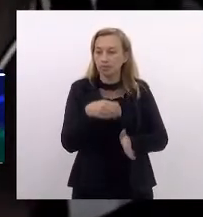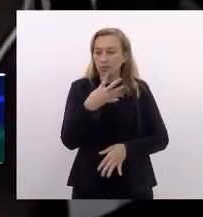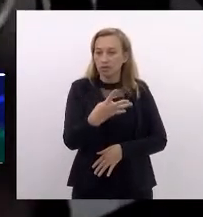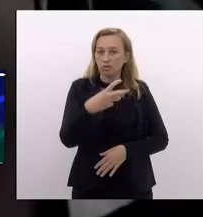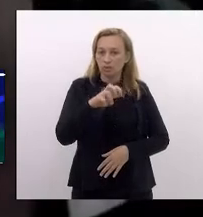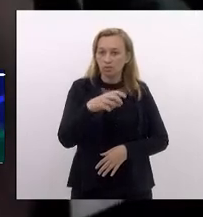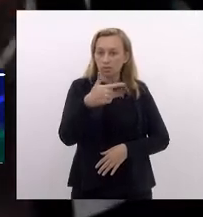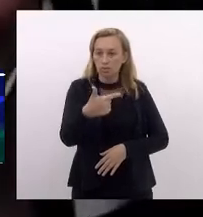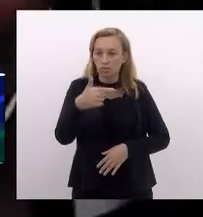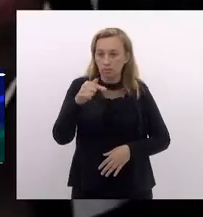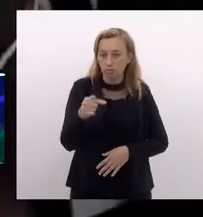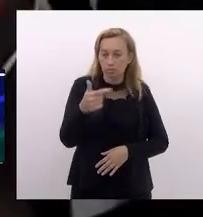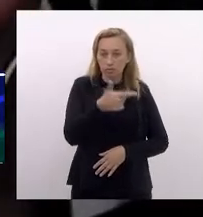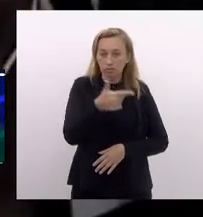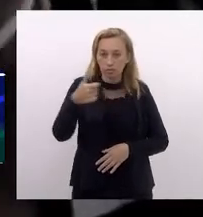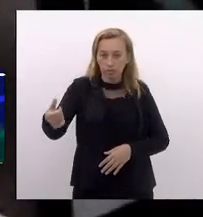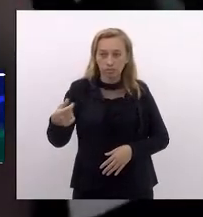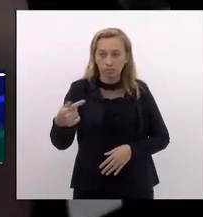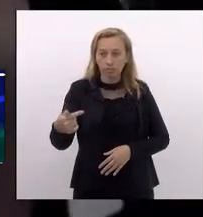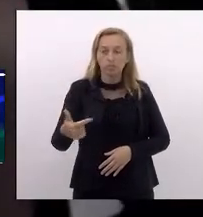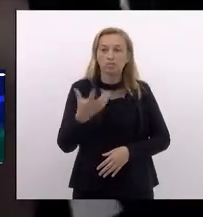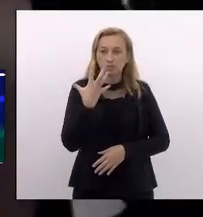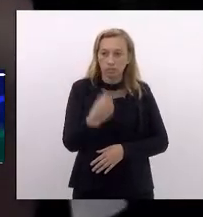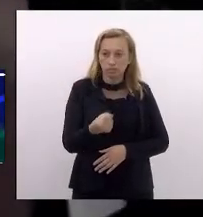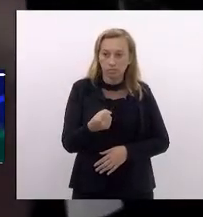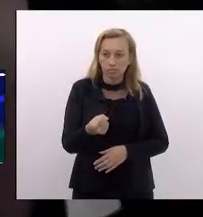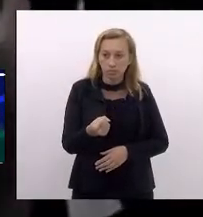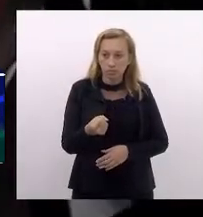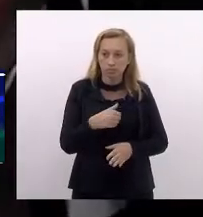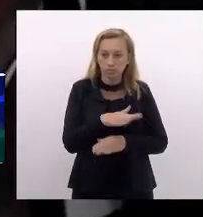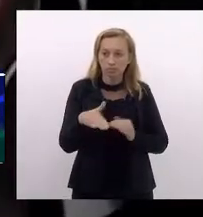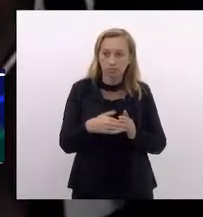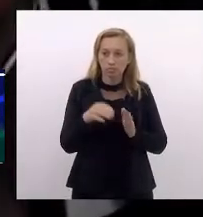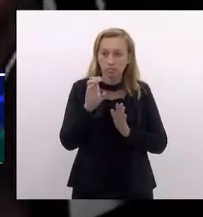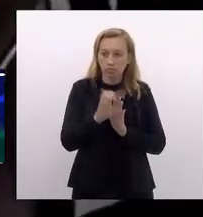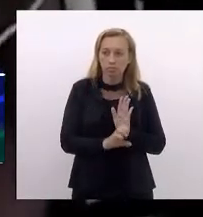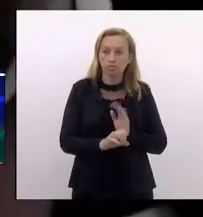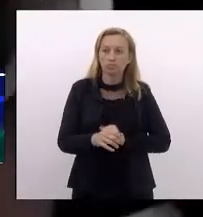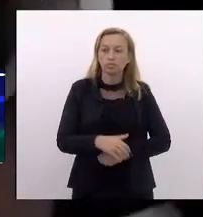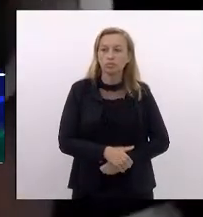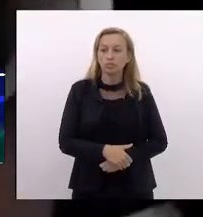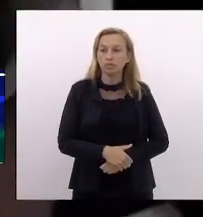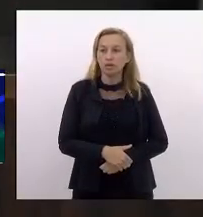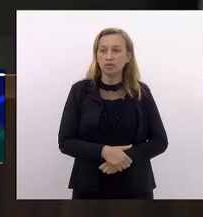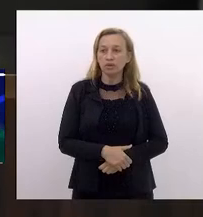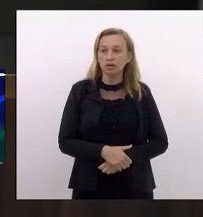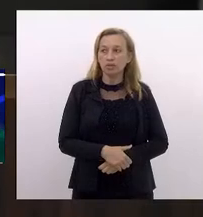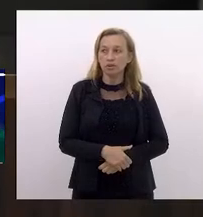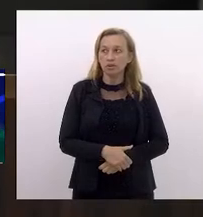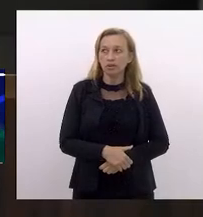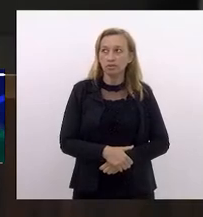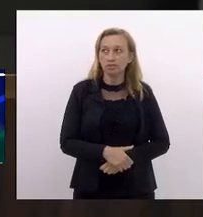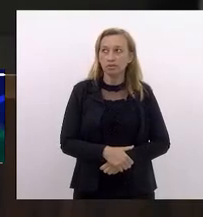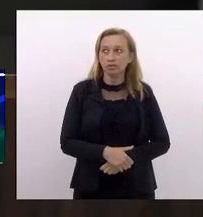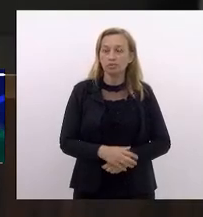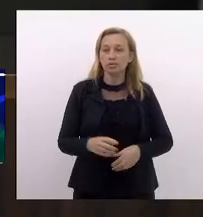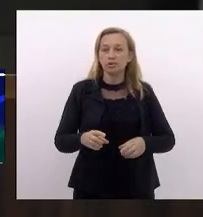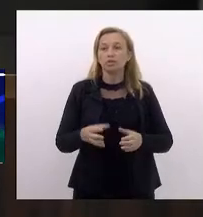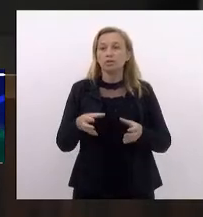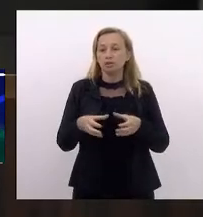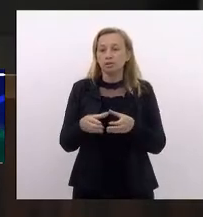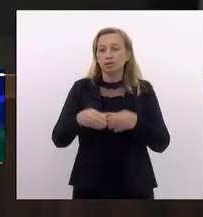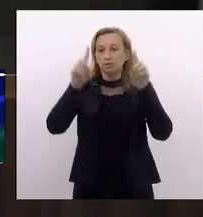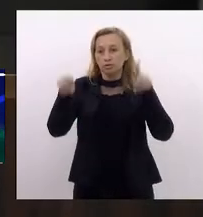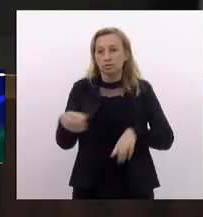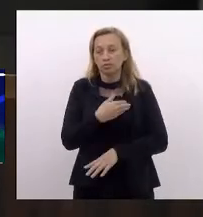457 de 2021 é favorável a todas as emendas da comissão servidor de